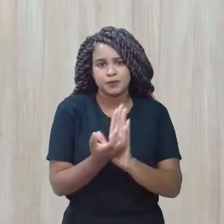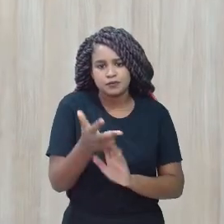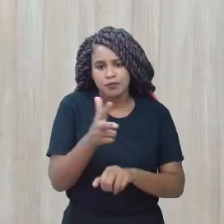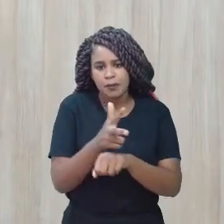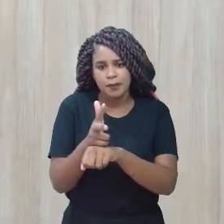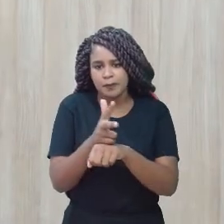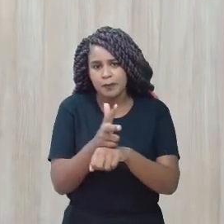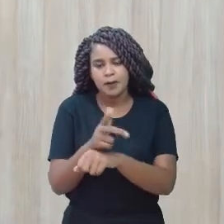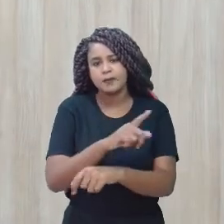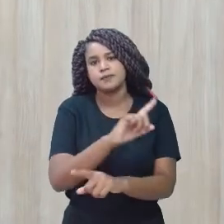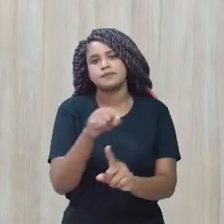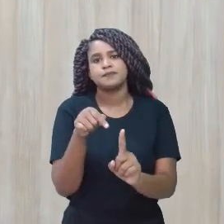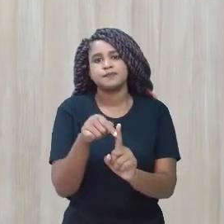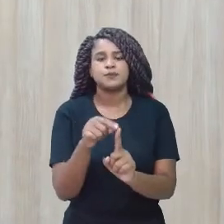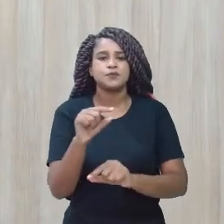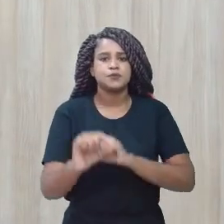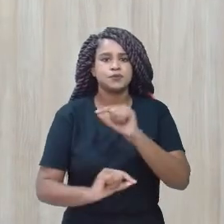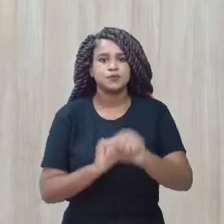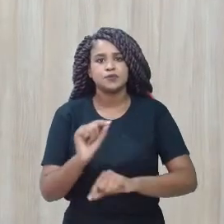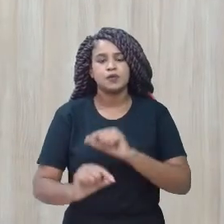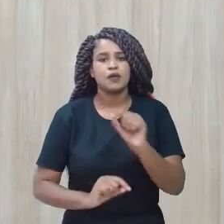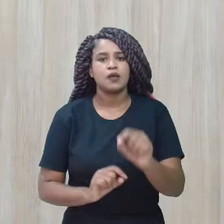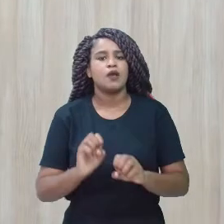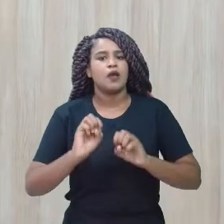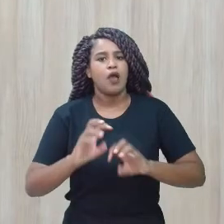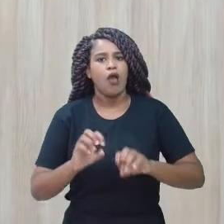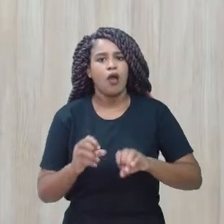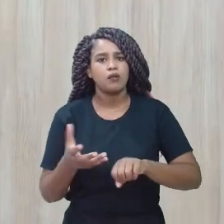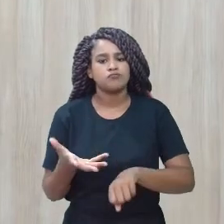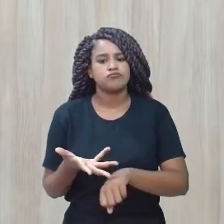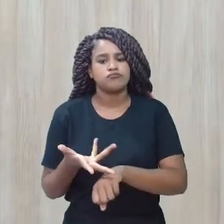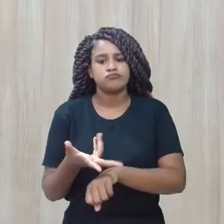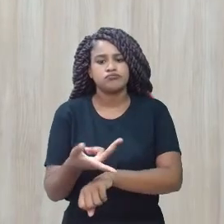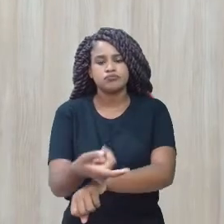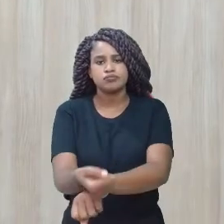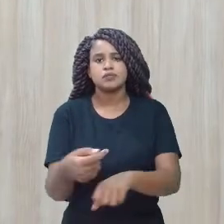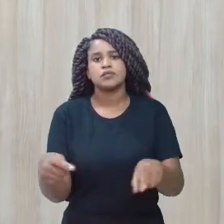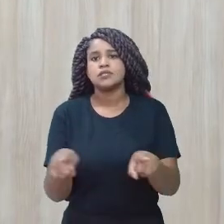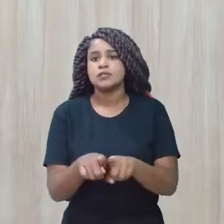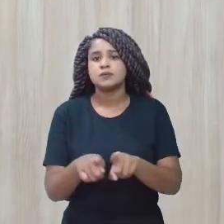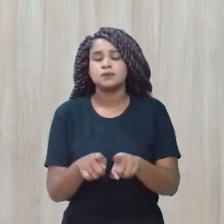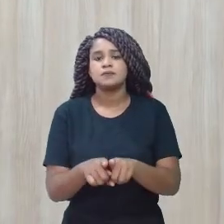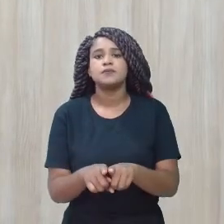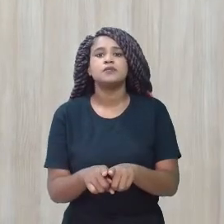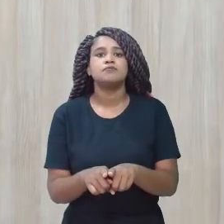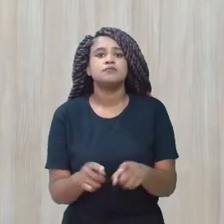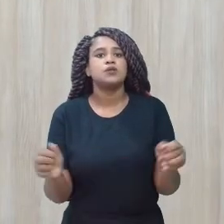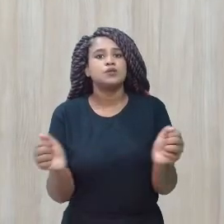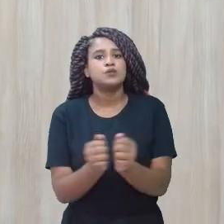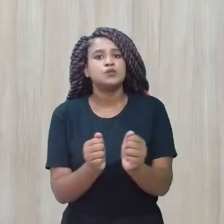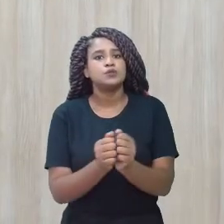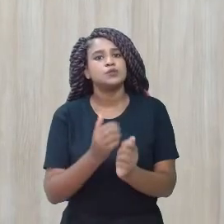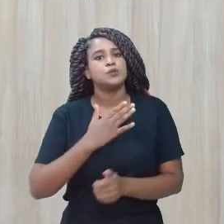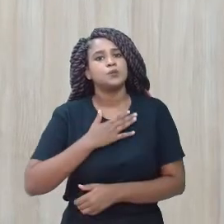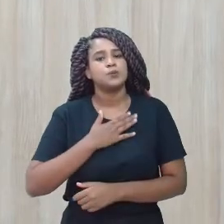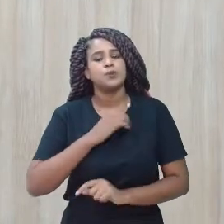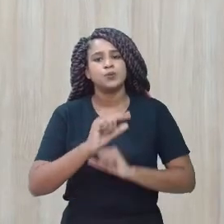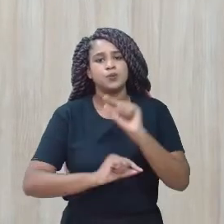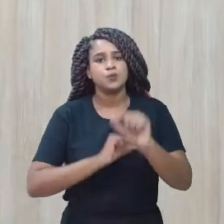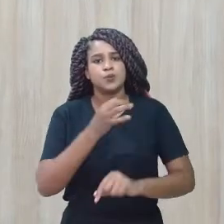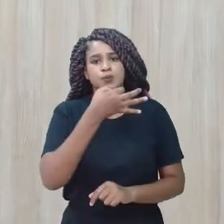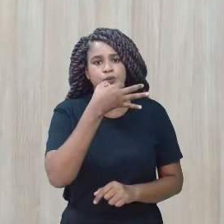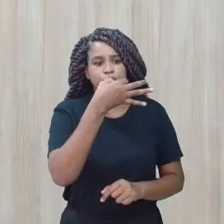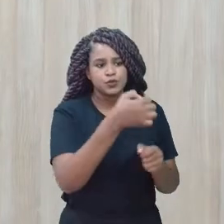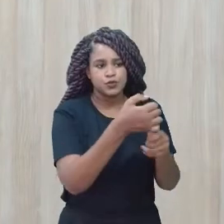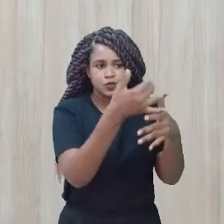para deixar esse material cada vez mais de qualidade. E sempre acompanhando aqui comigo, no chat, está o